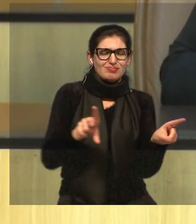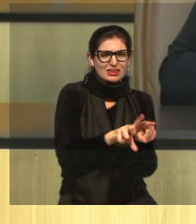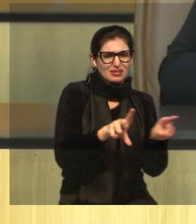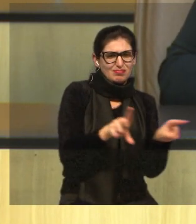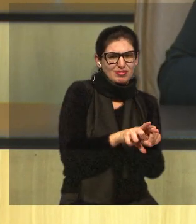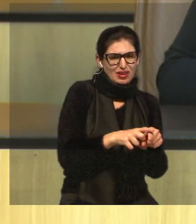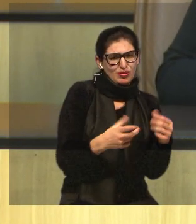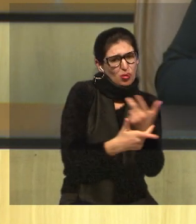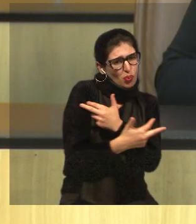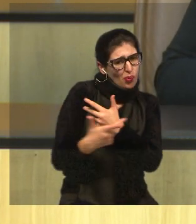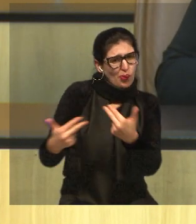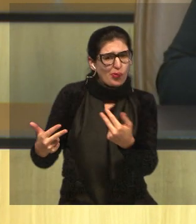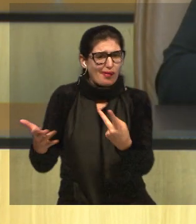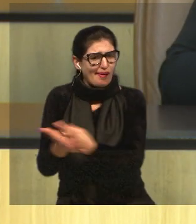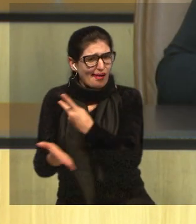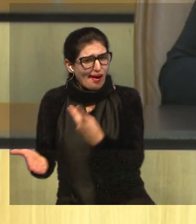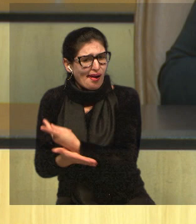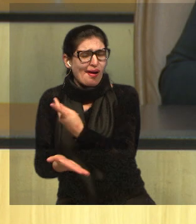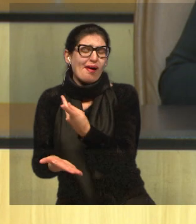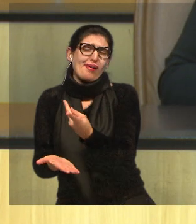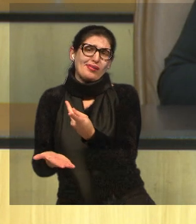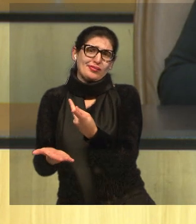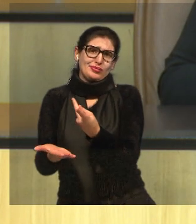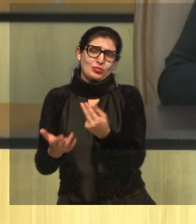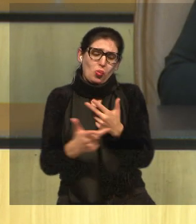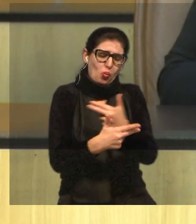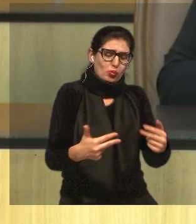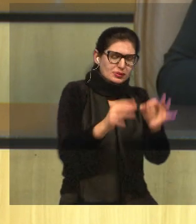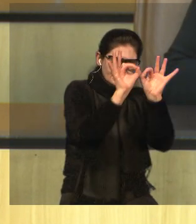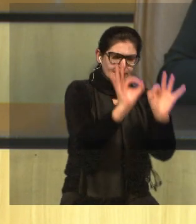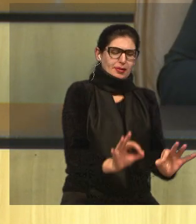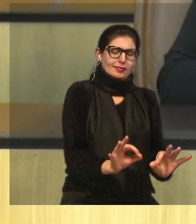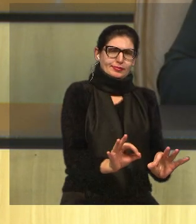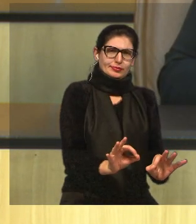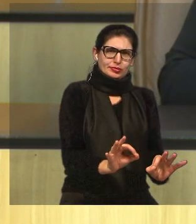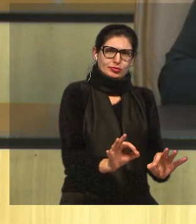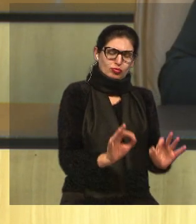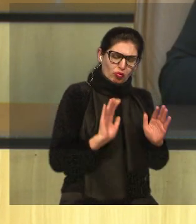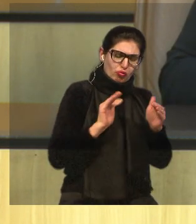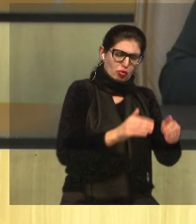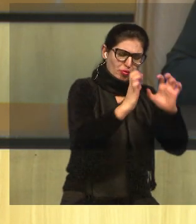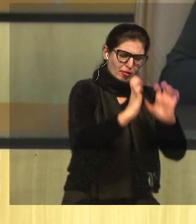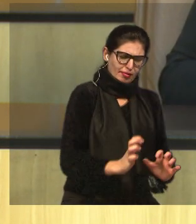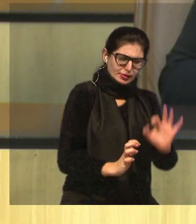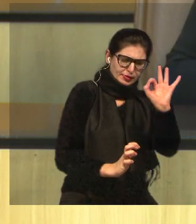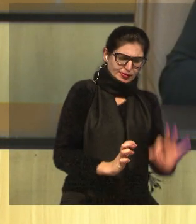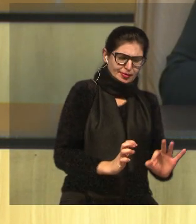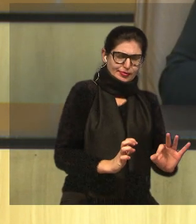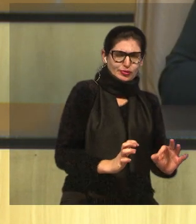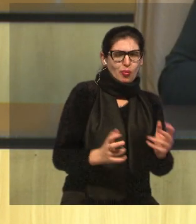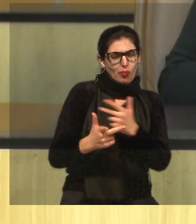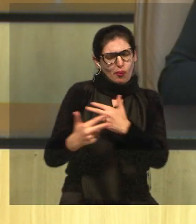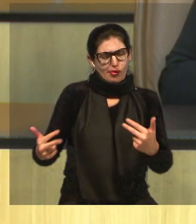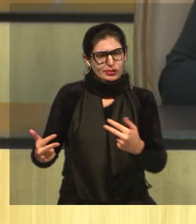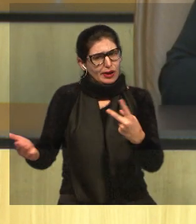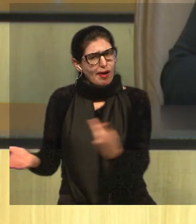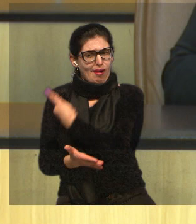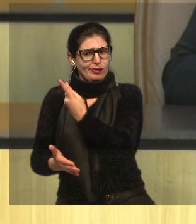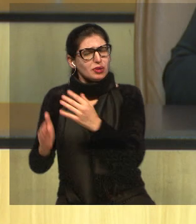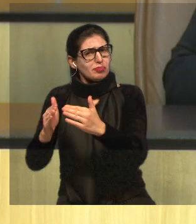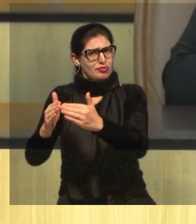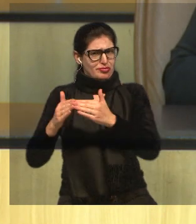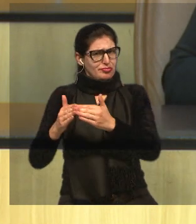negativa, possa mudar esse cenário. Com envolvimento, comprometimento, mas não com